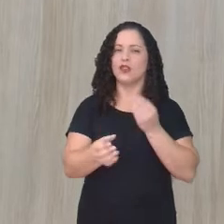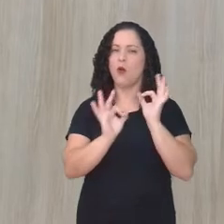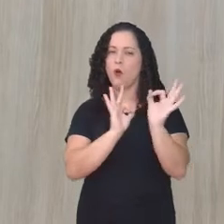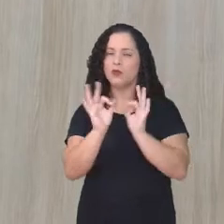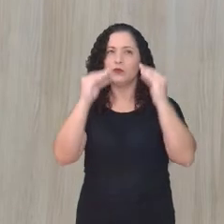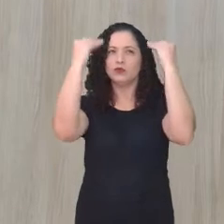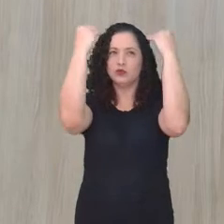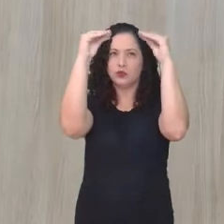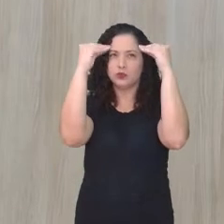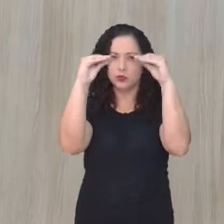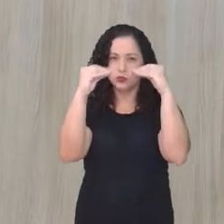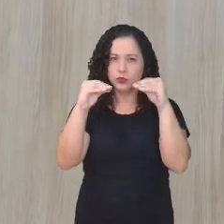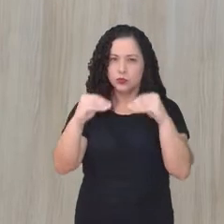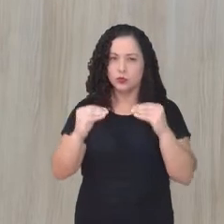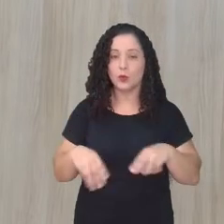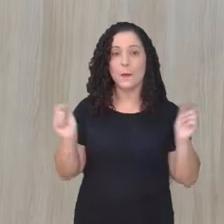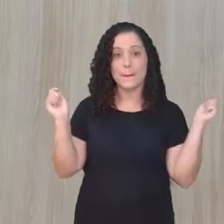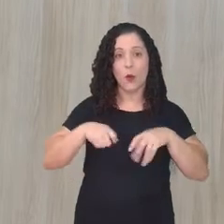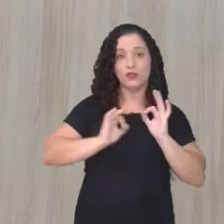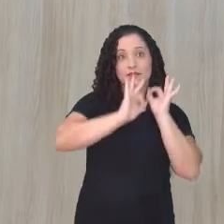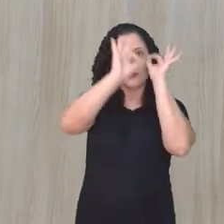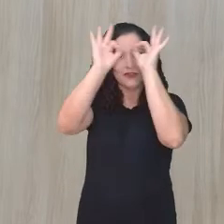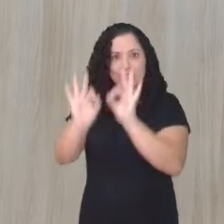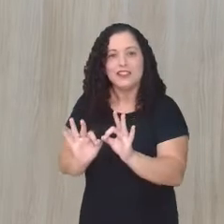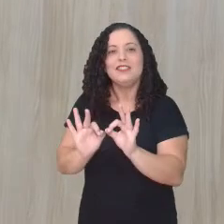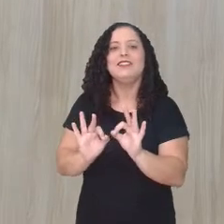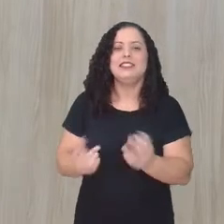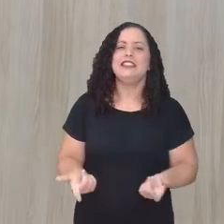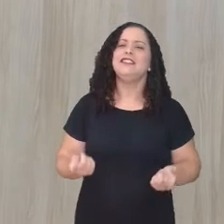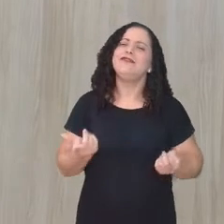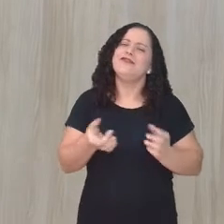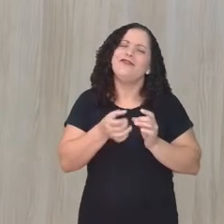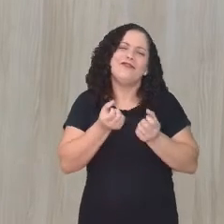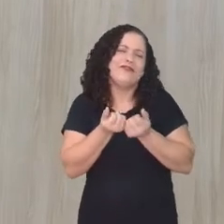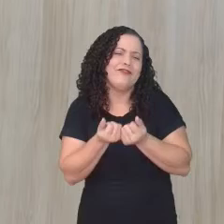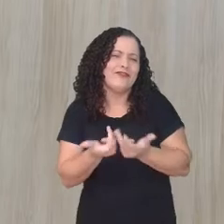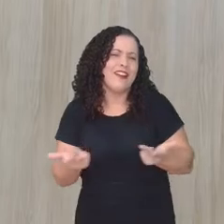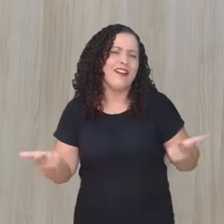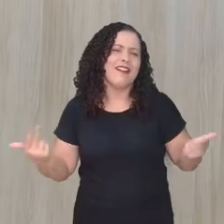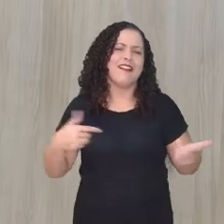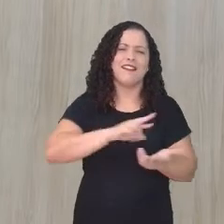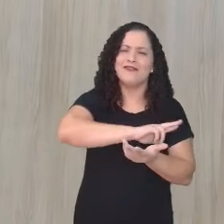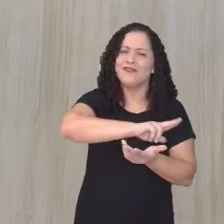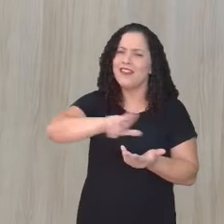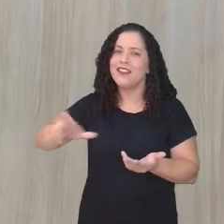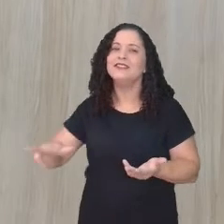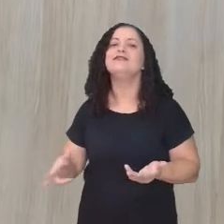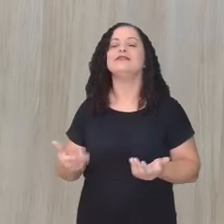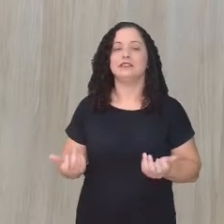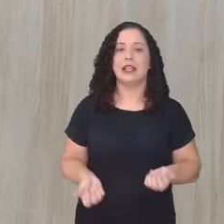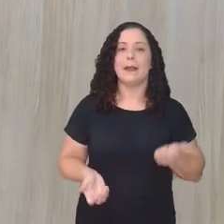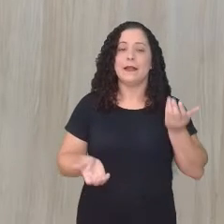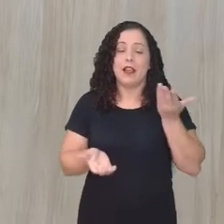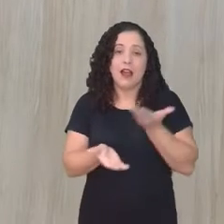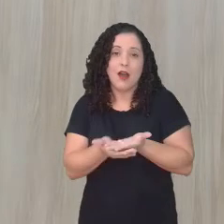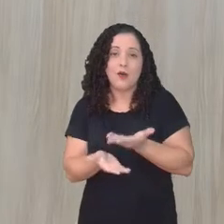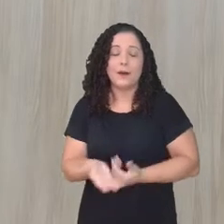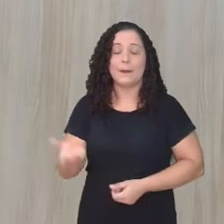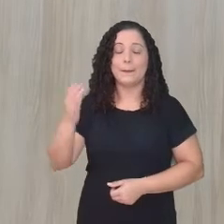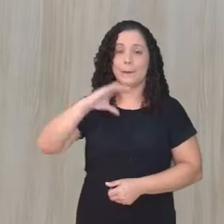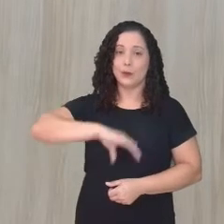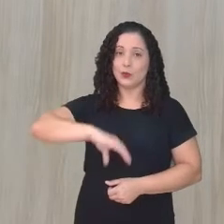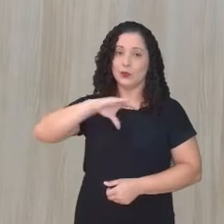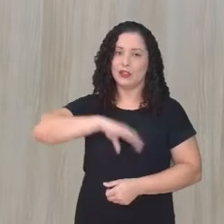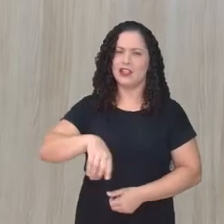e vocês podem rever esse conteúdo quantas vezes for necessário, tanto língua portuguesa quanto qualquer